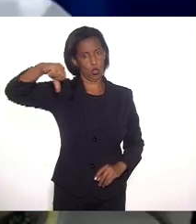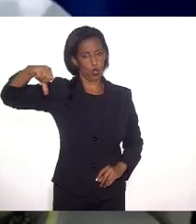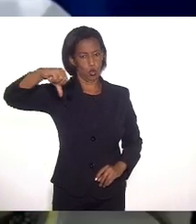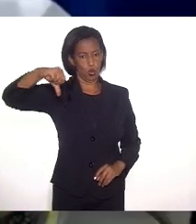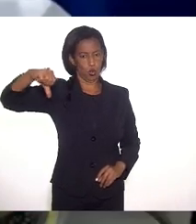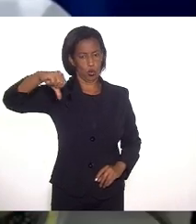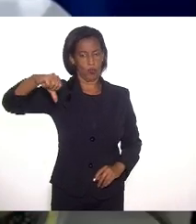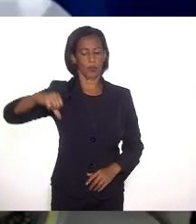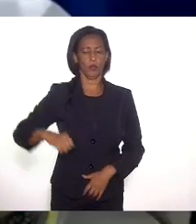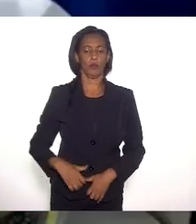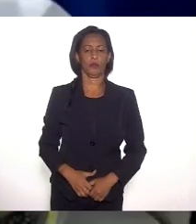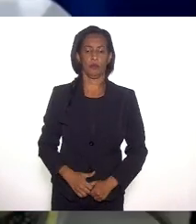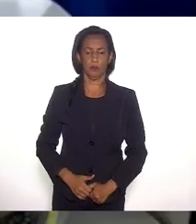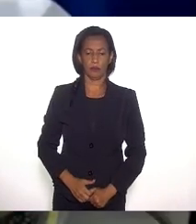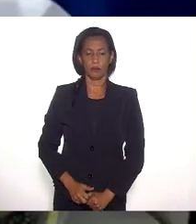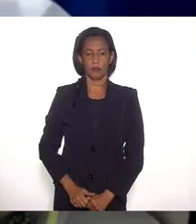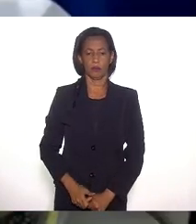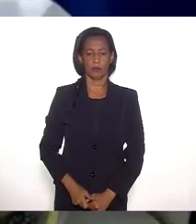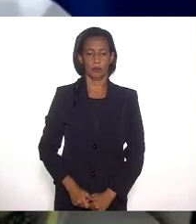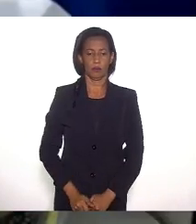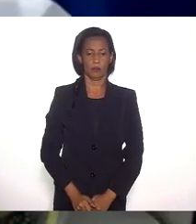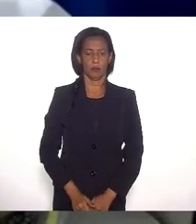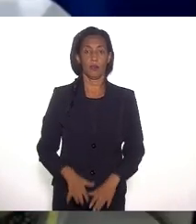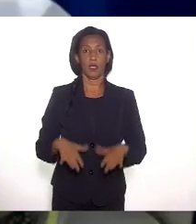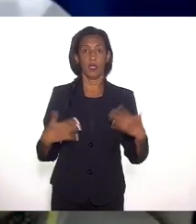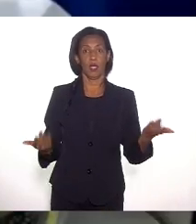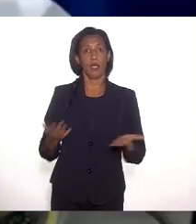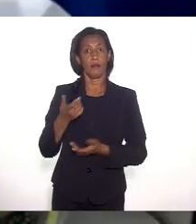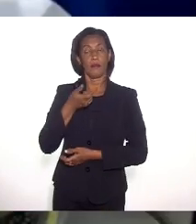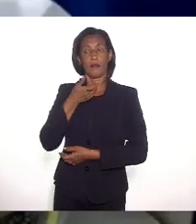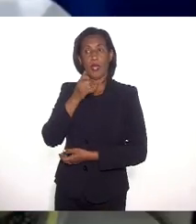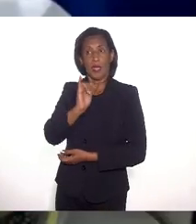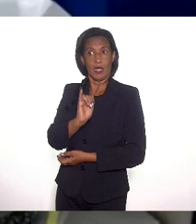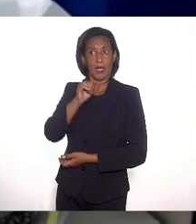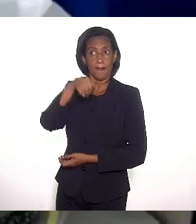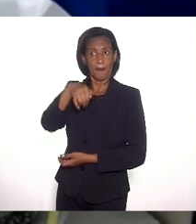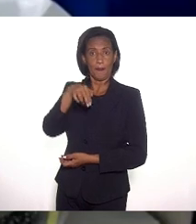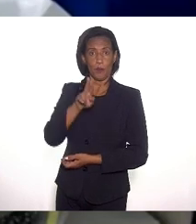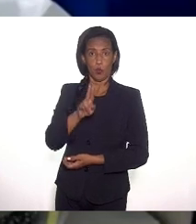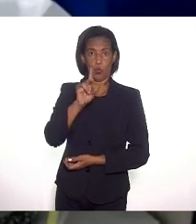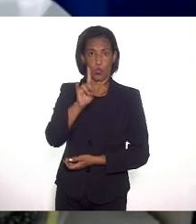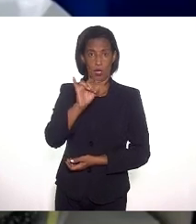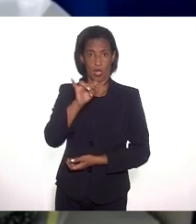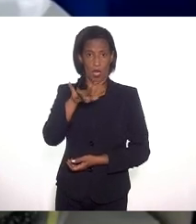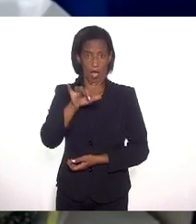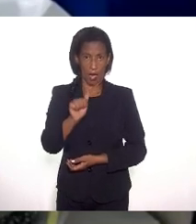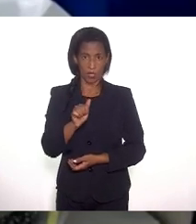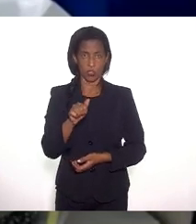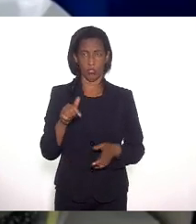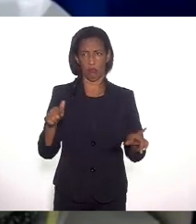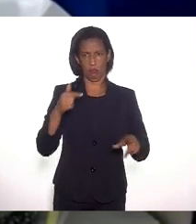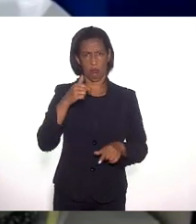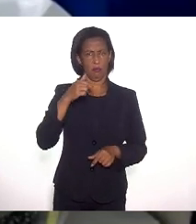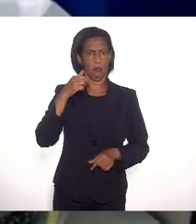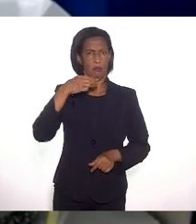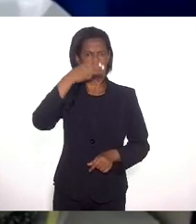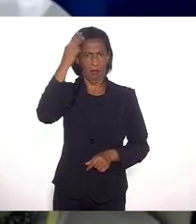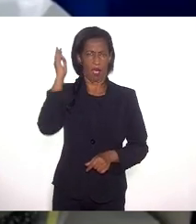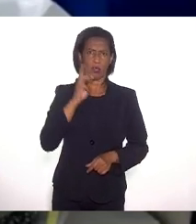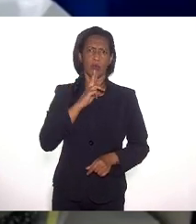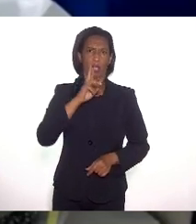aqui, exatamente. Só para corrigir. E a imunidade, deputado Luiz Paulo, respondendo a sua pergunta, o Márcio tem razão, a